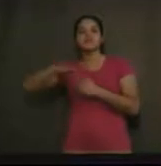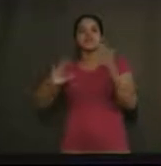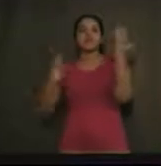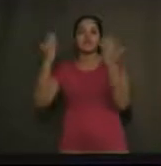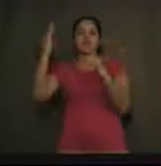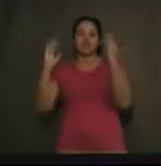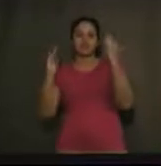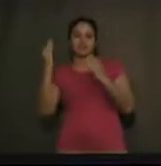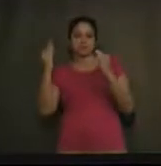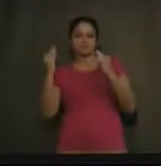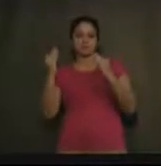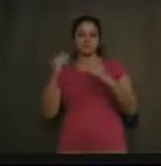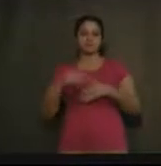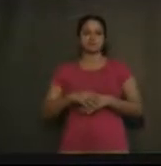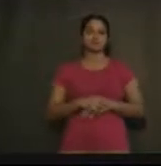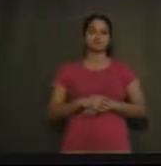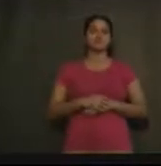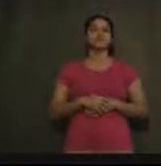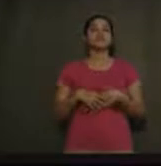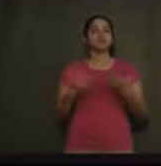catastrófica, mas